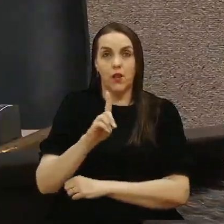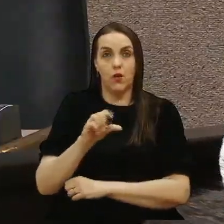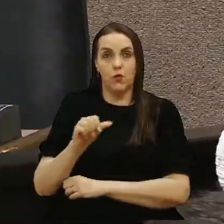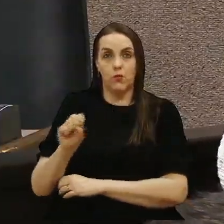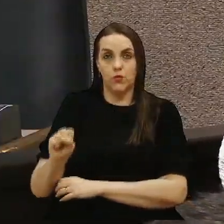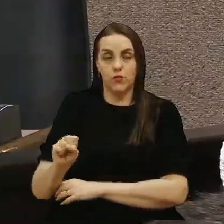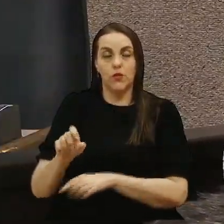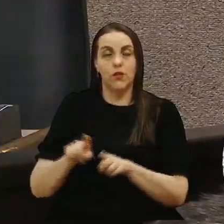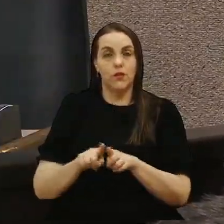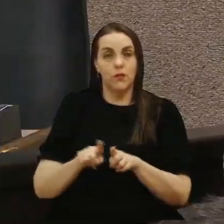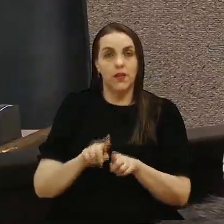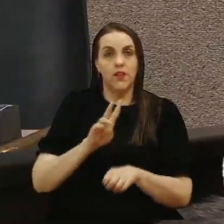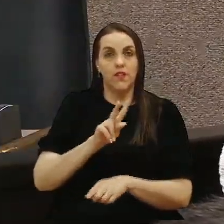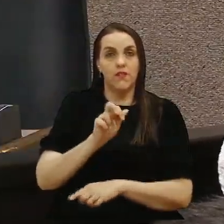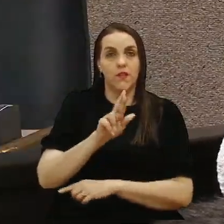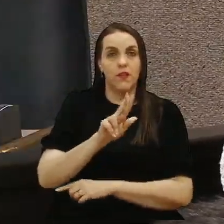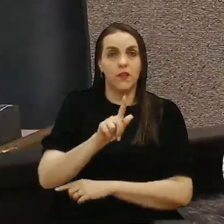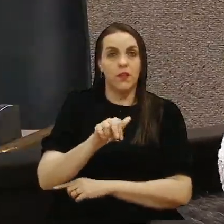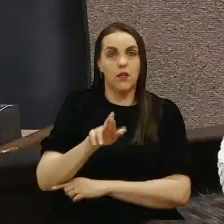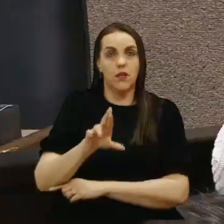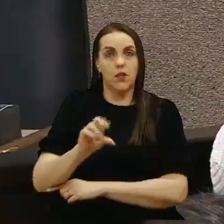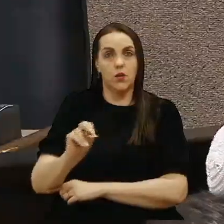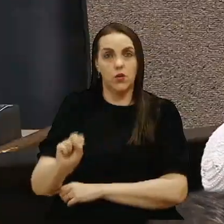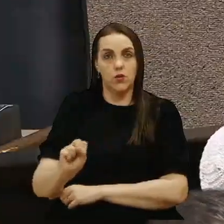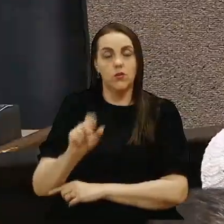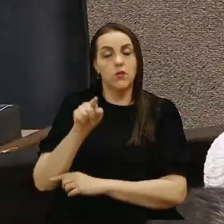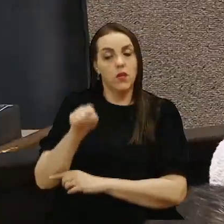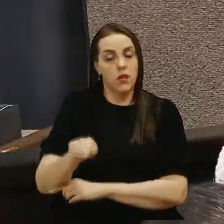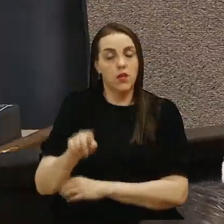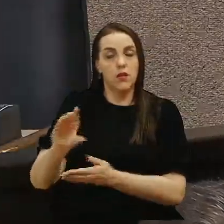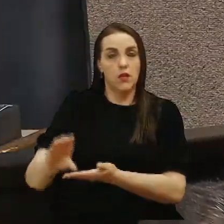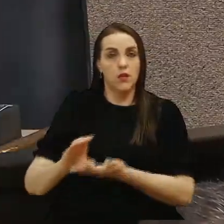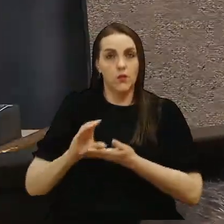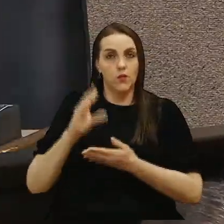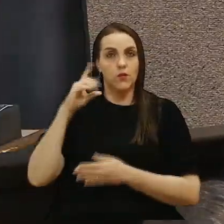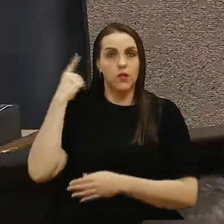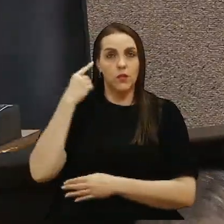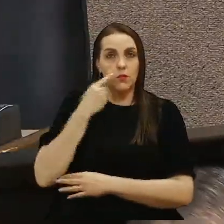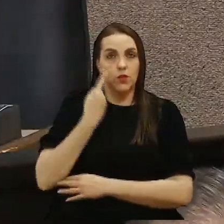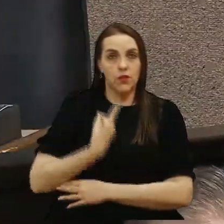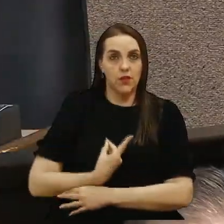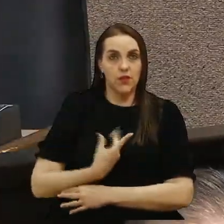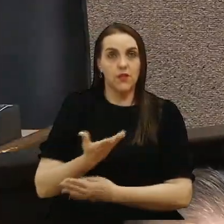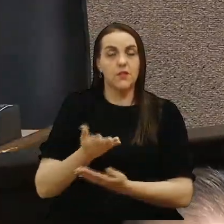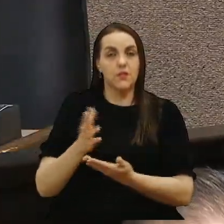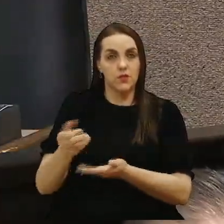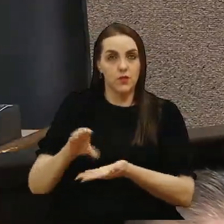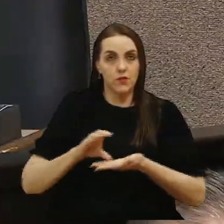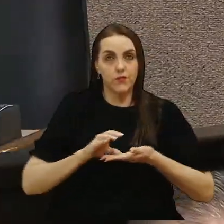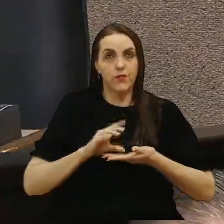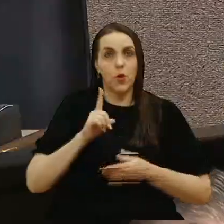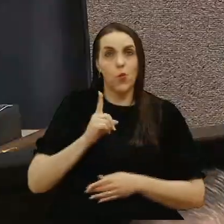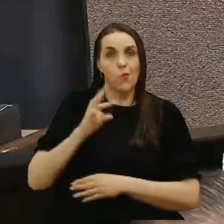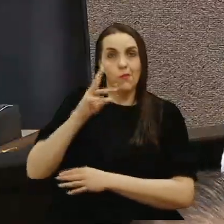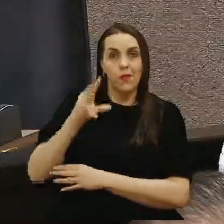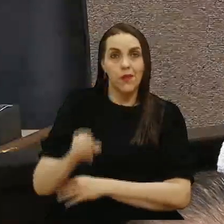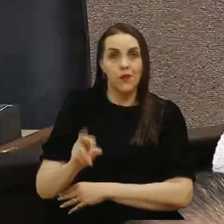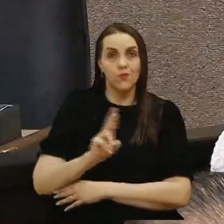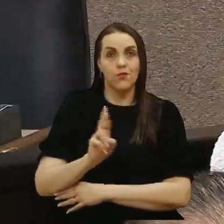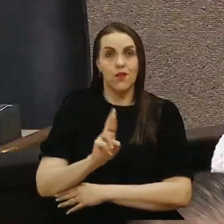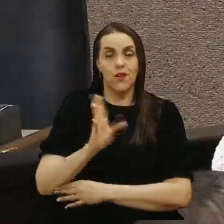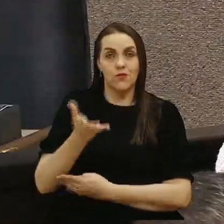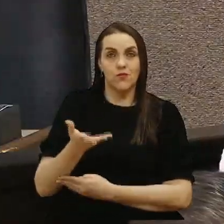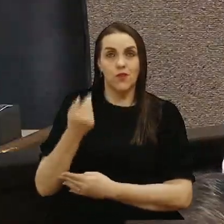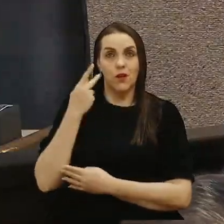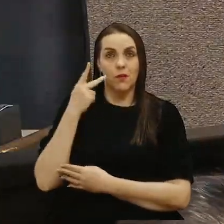obras ali, algumas até com recurso vindo da deputada Denise Pessoa, aí, mais de R$1 milhão para